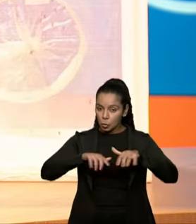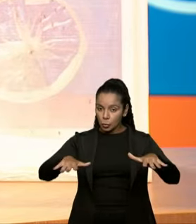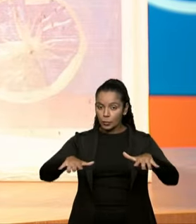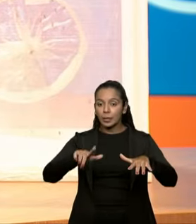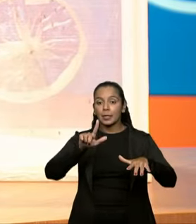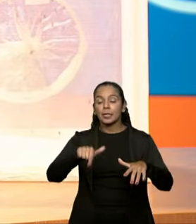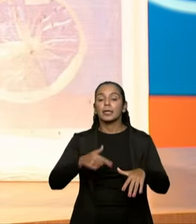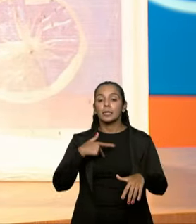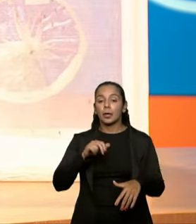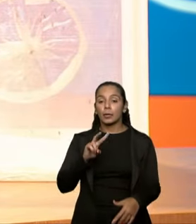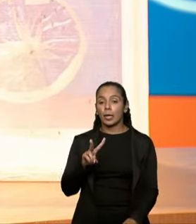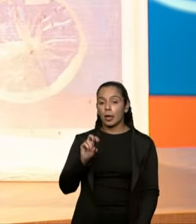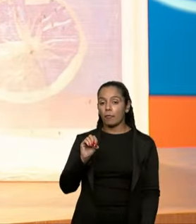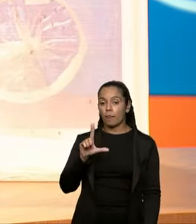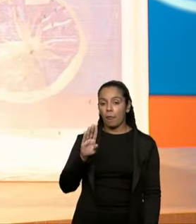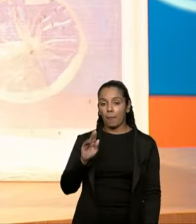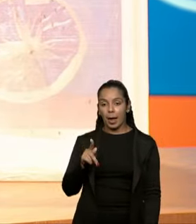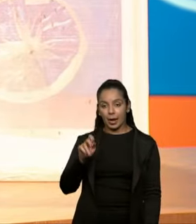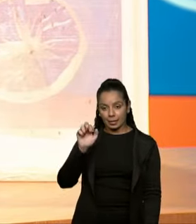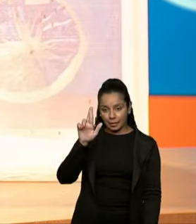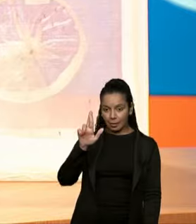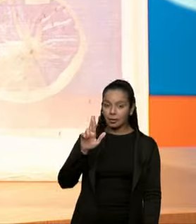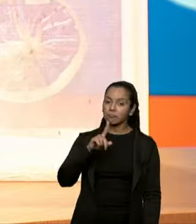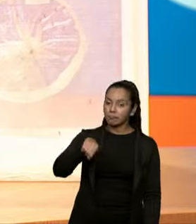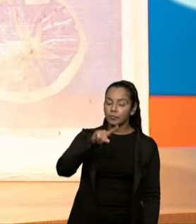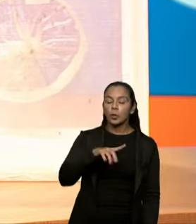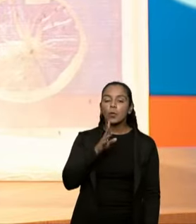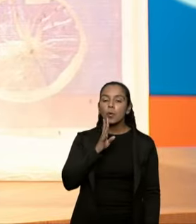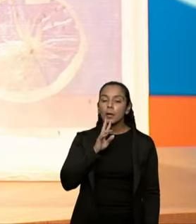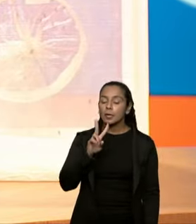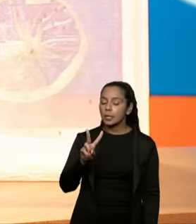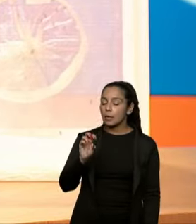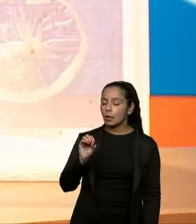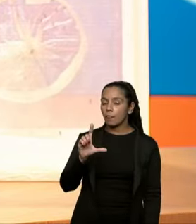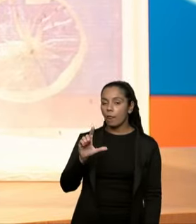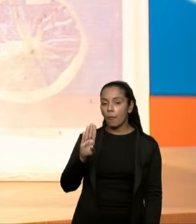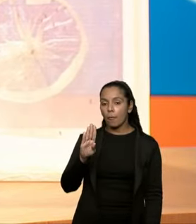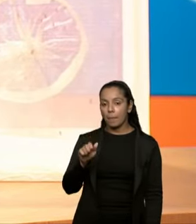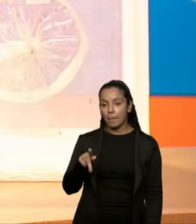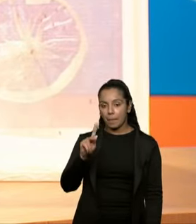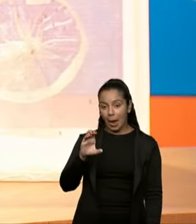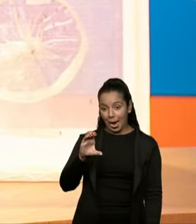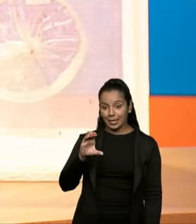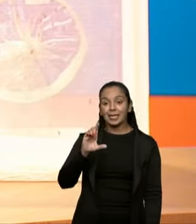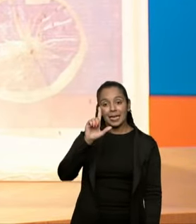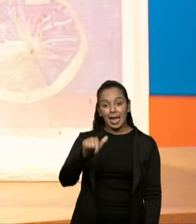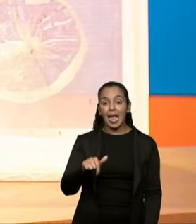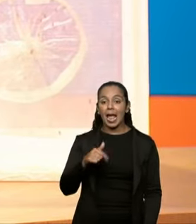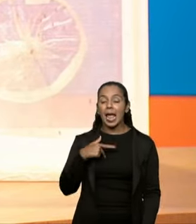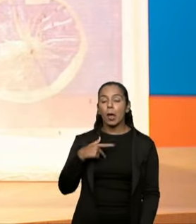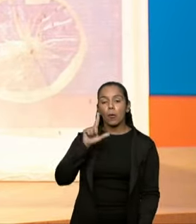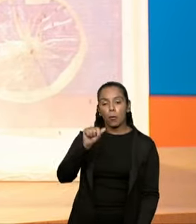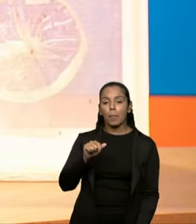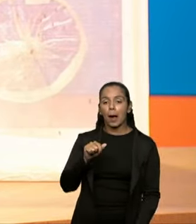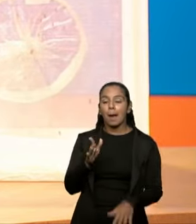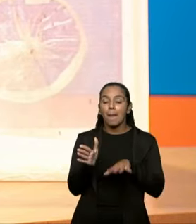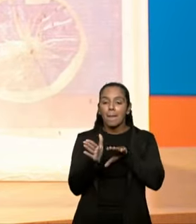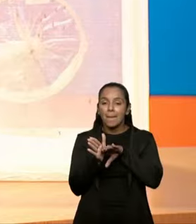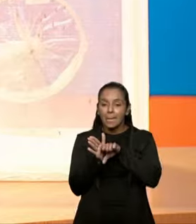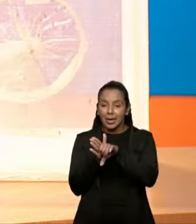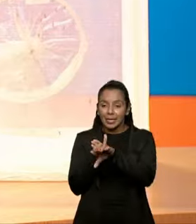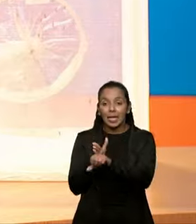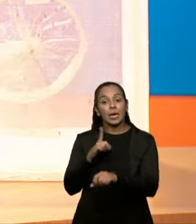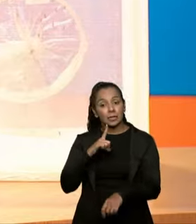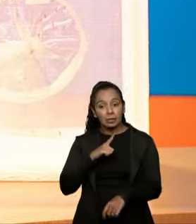fala da Wolbachia. Não sei se vocês já ouviram falar da Wolbachia. Wolbachia, ela é uma bactéria. Essa bactéria, ela existe em